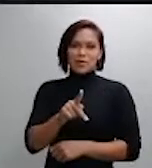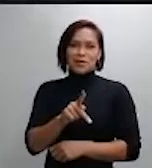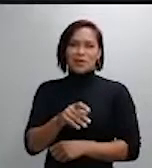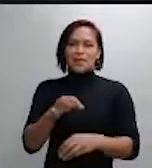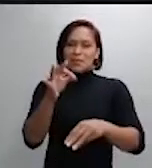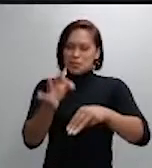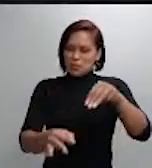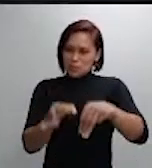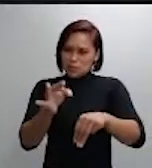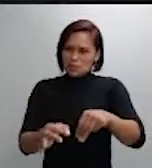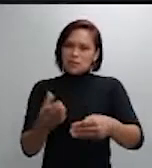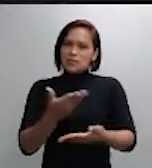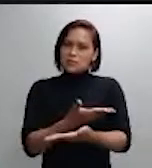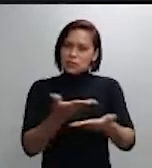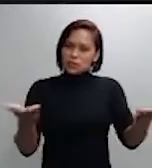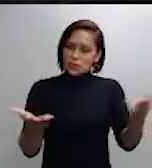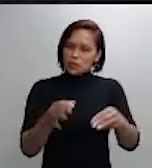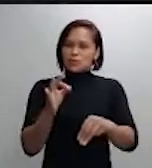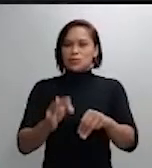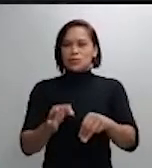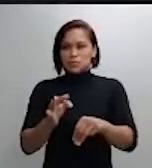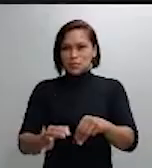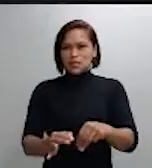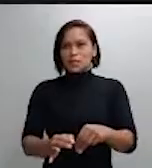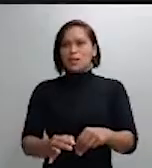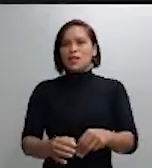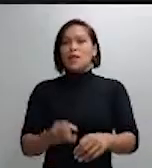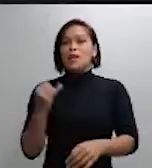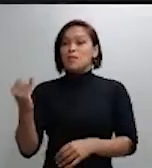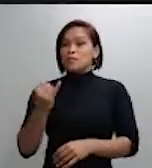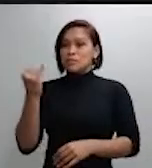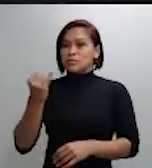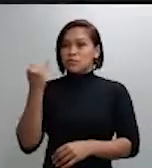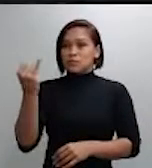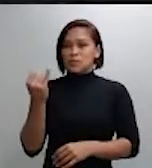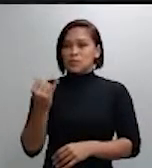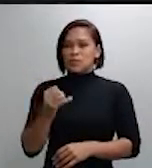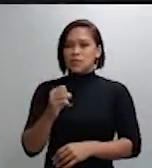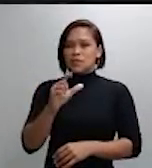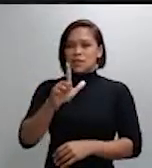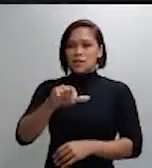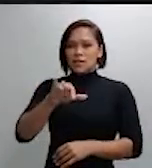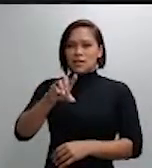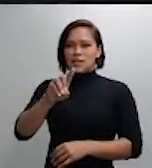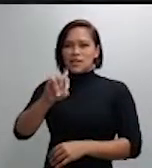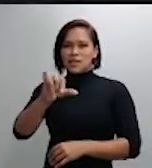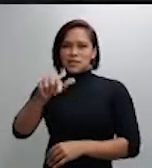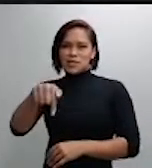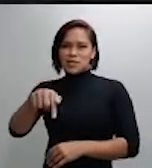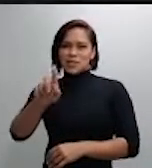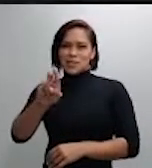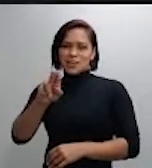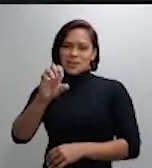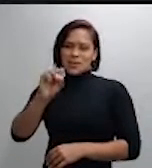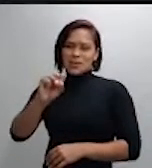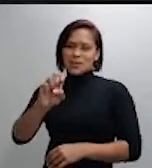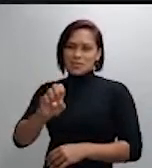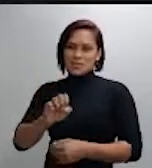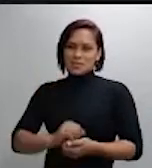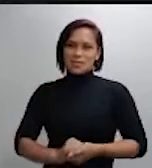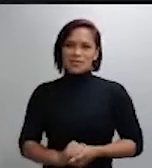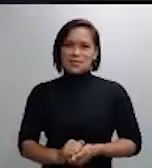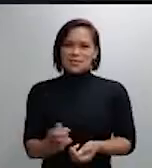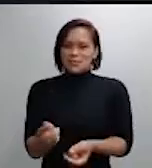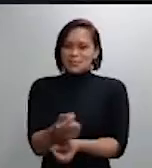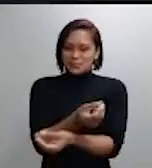excelentíssimas ministras, trata-se de um importante leading case acerca de percentuais de honorários